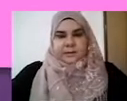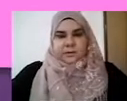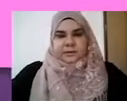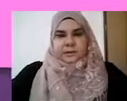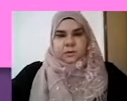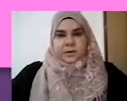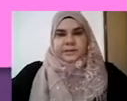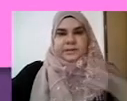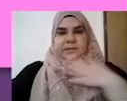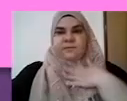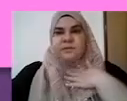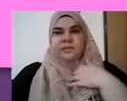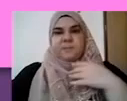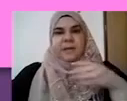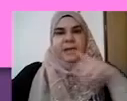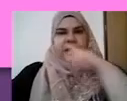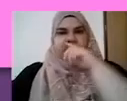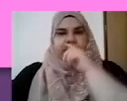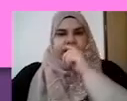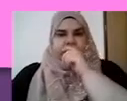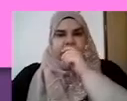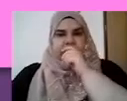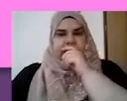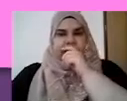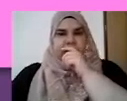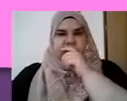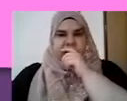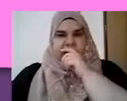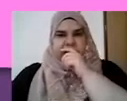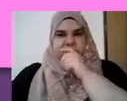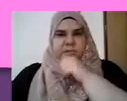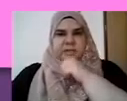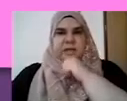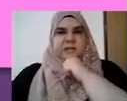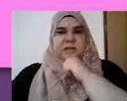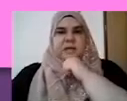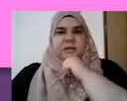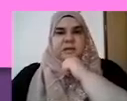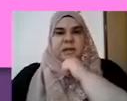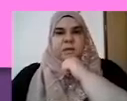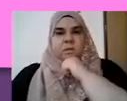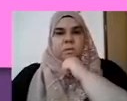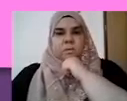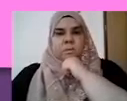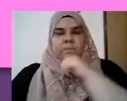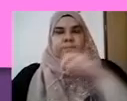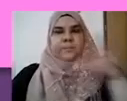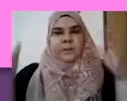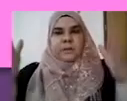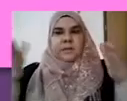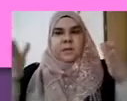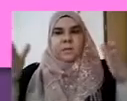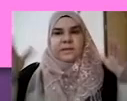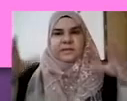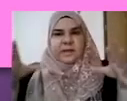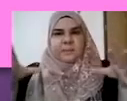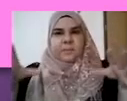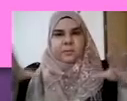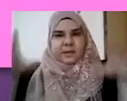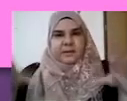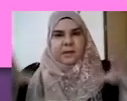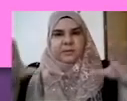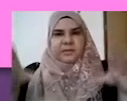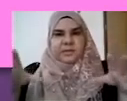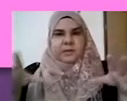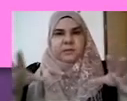e outra coisa, se vocês pegarem, acredito que na apostila de vocês tem um